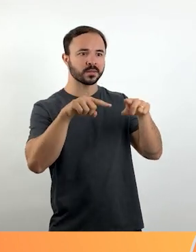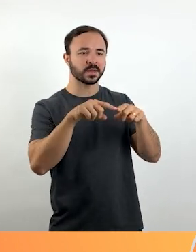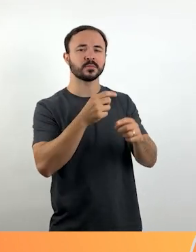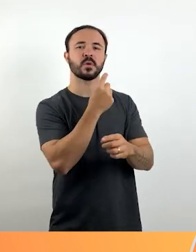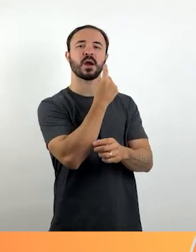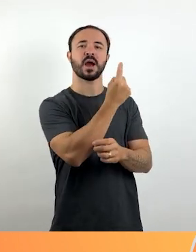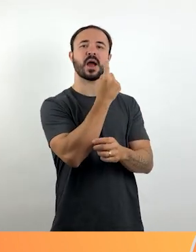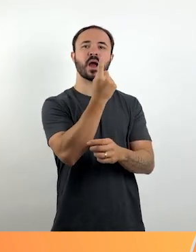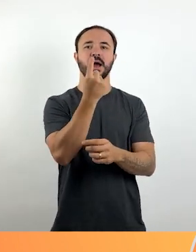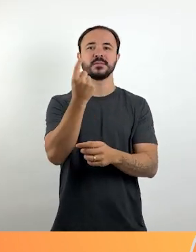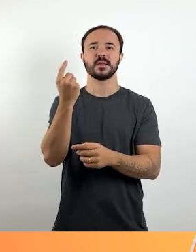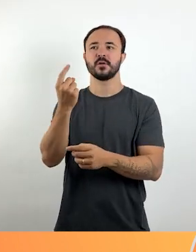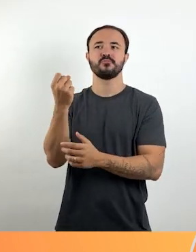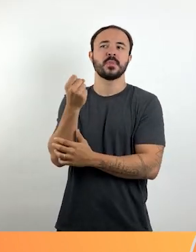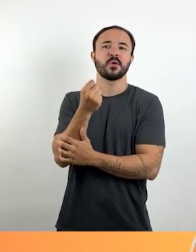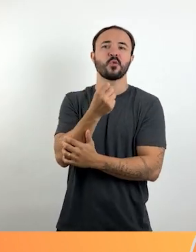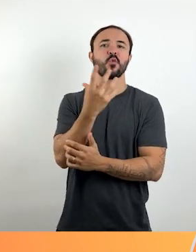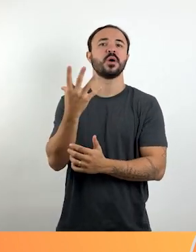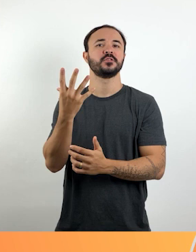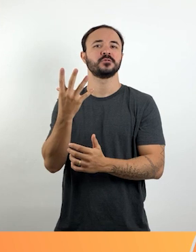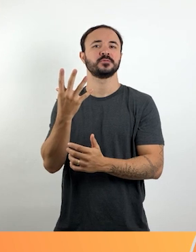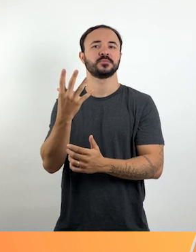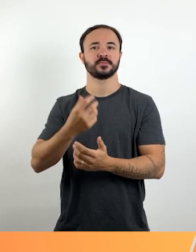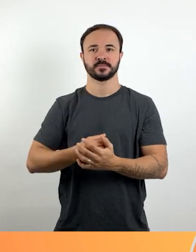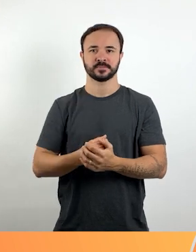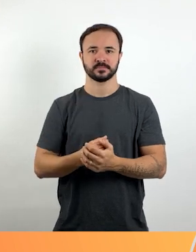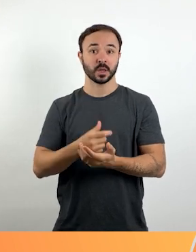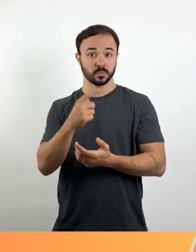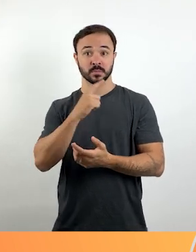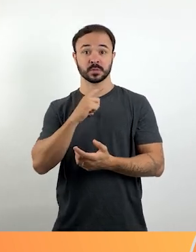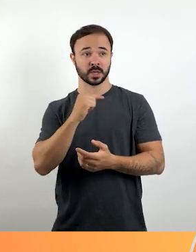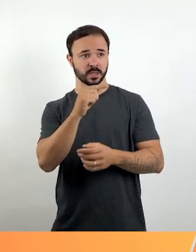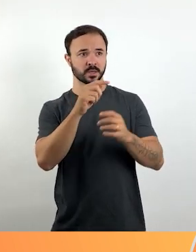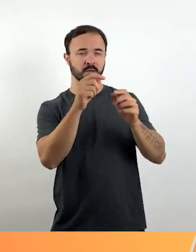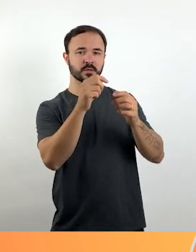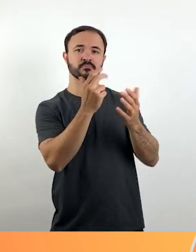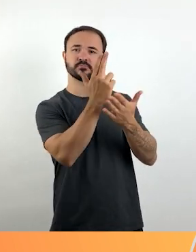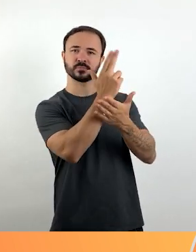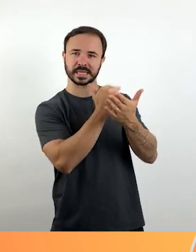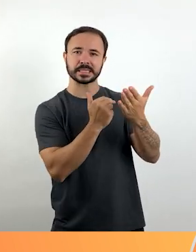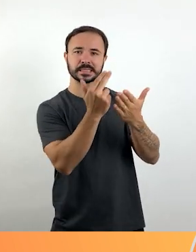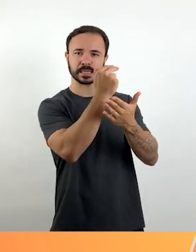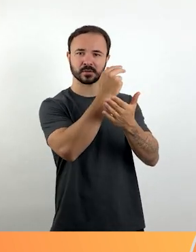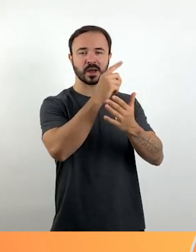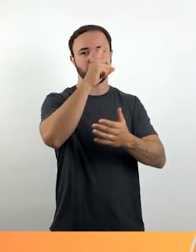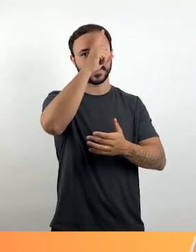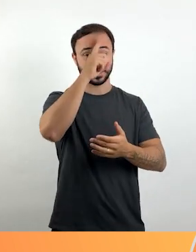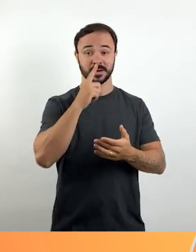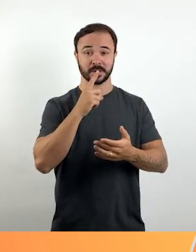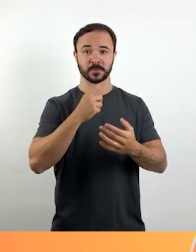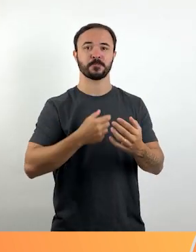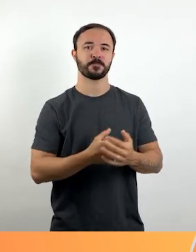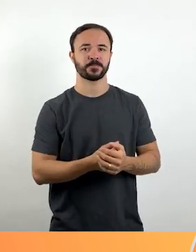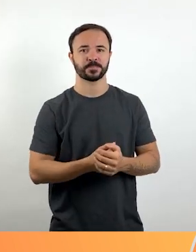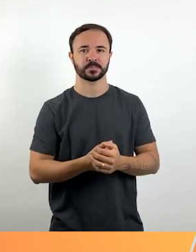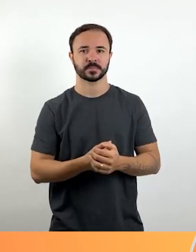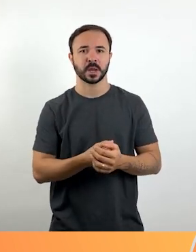do quadriculado? Então temos aí uma figura, pintou aqui de amarelo, né? Ele falou que